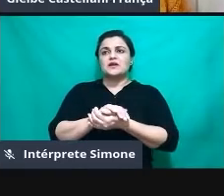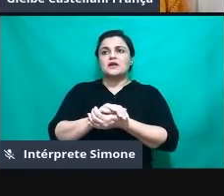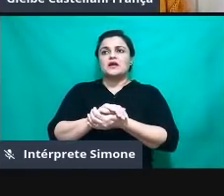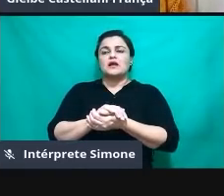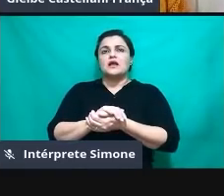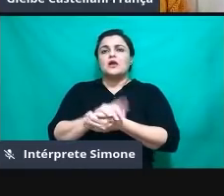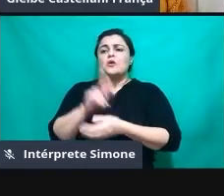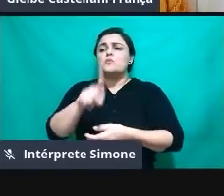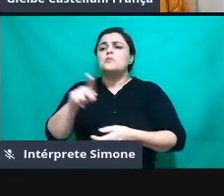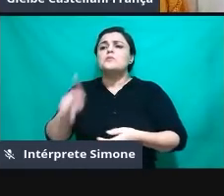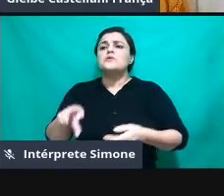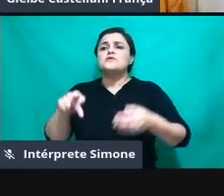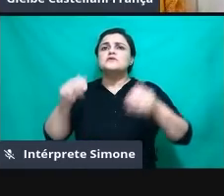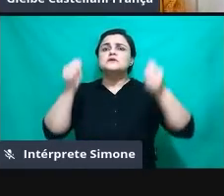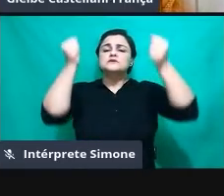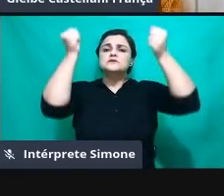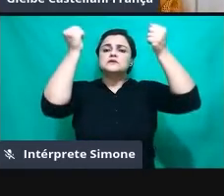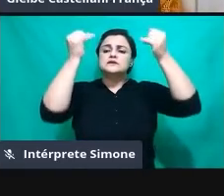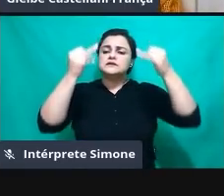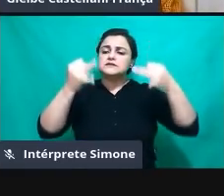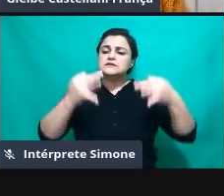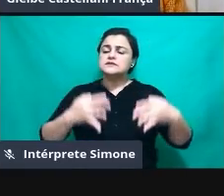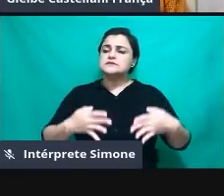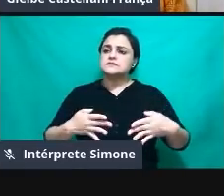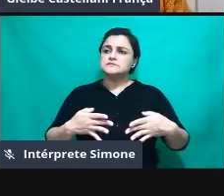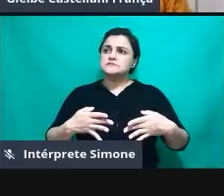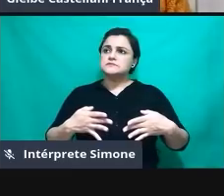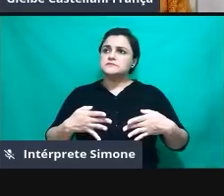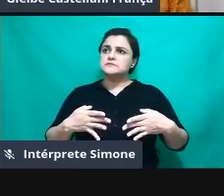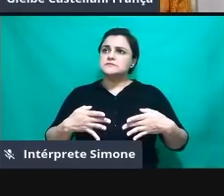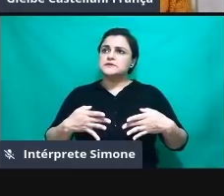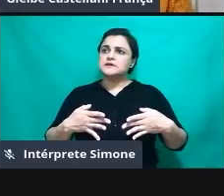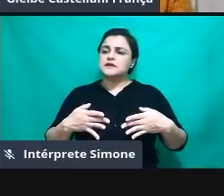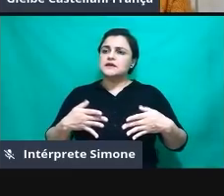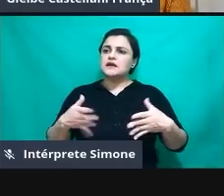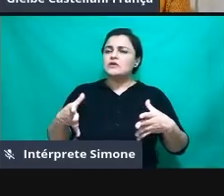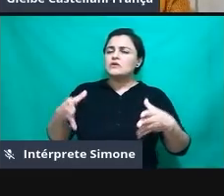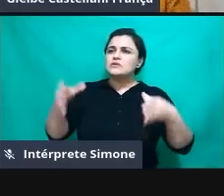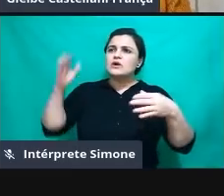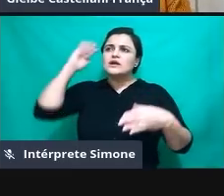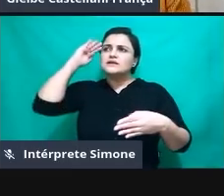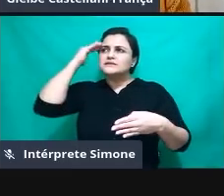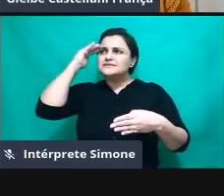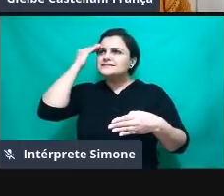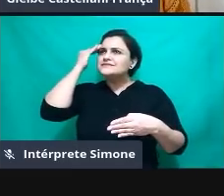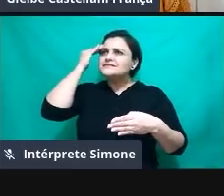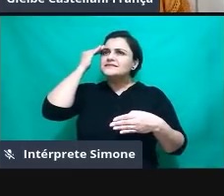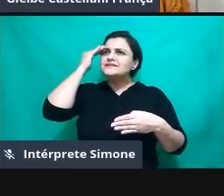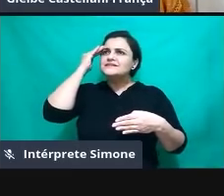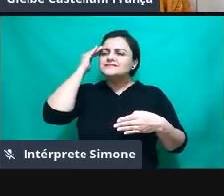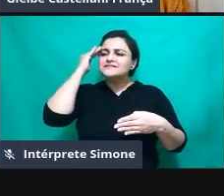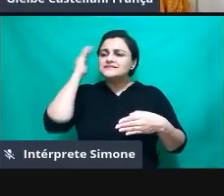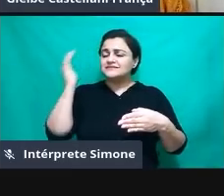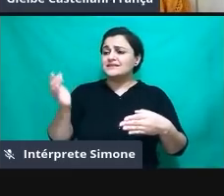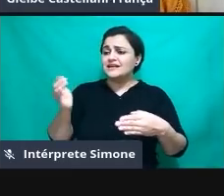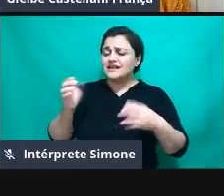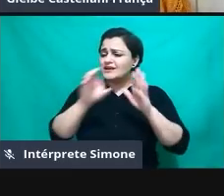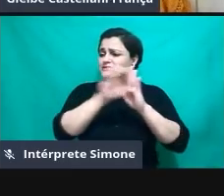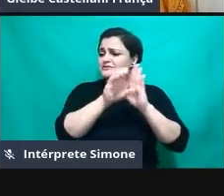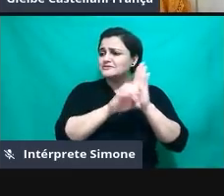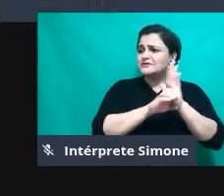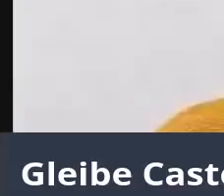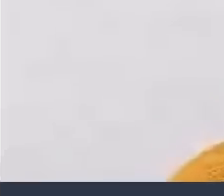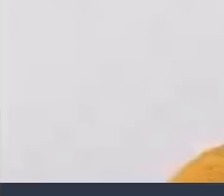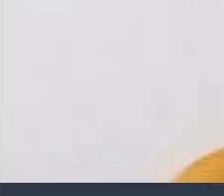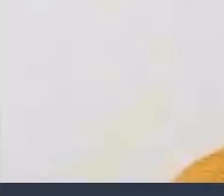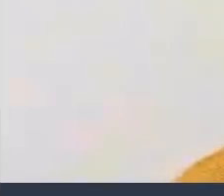em compreensão das regularidades, quando eu falo sobre o processo, né, de generalizar